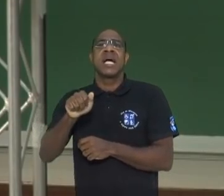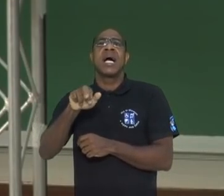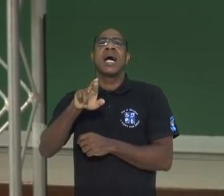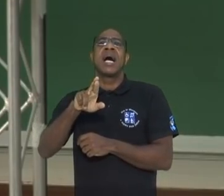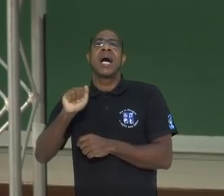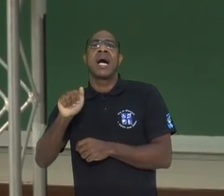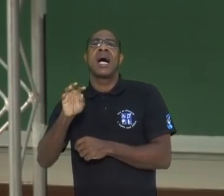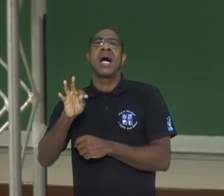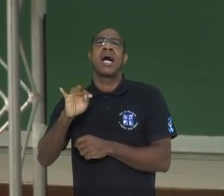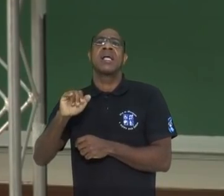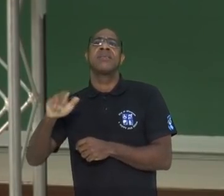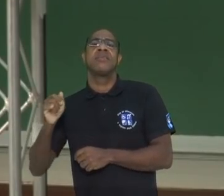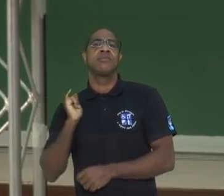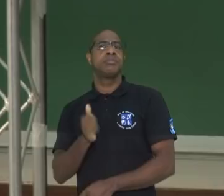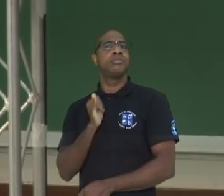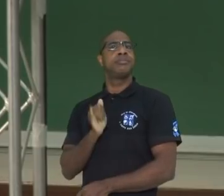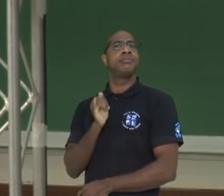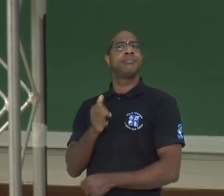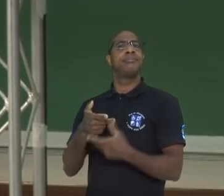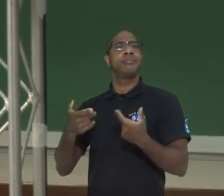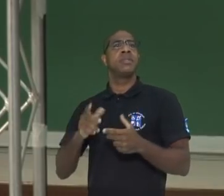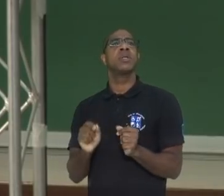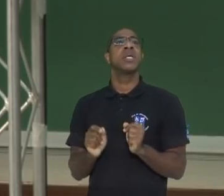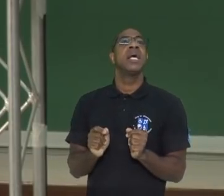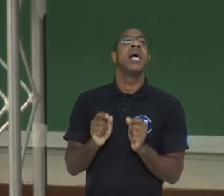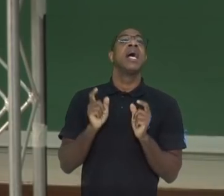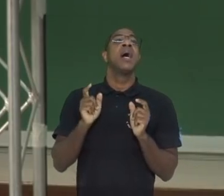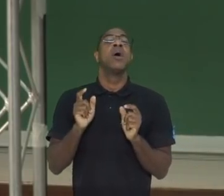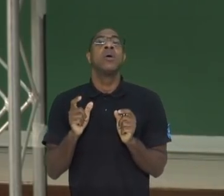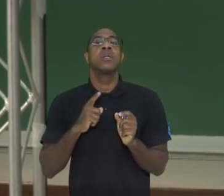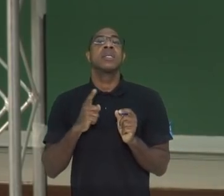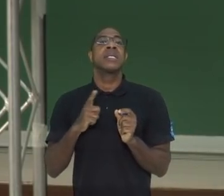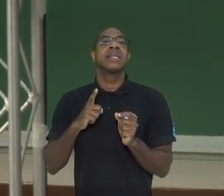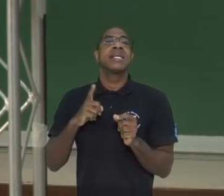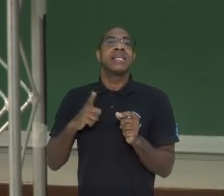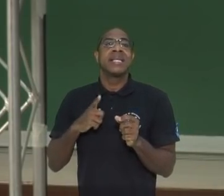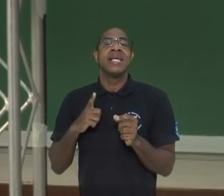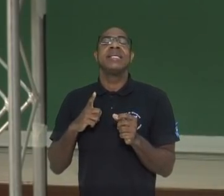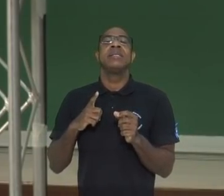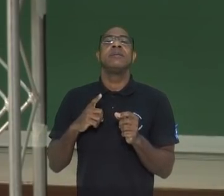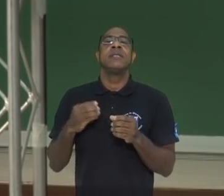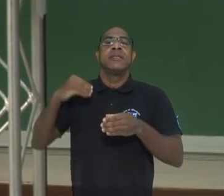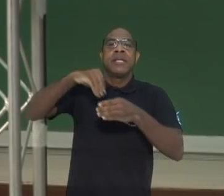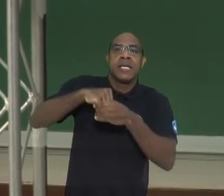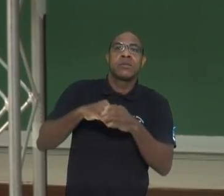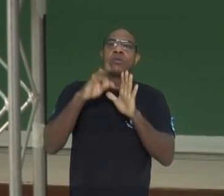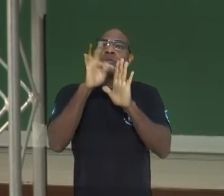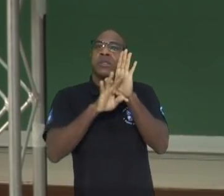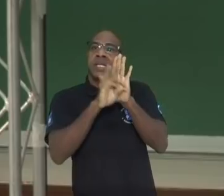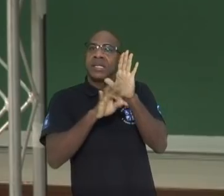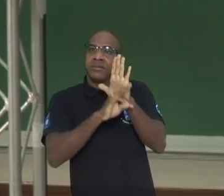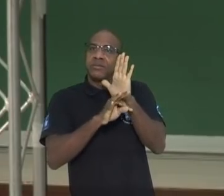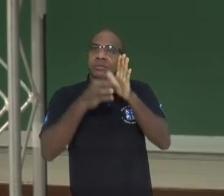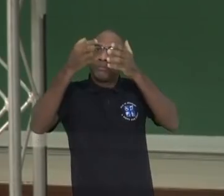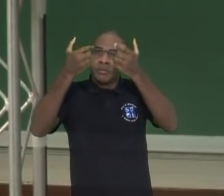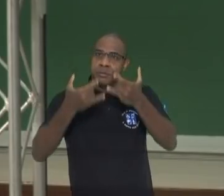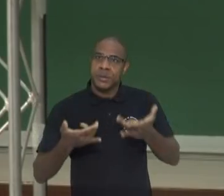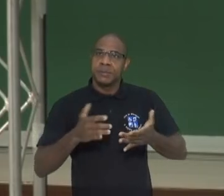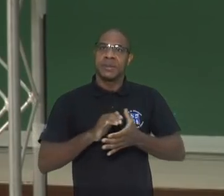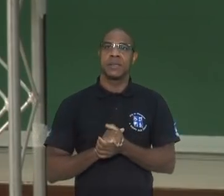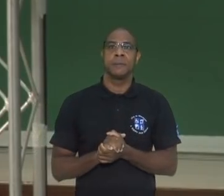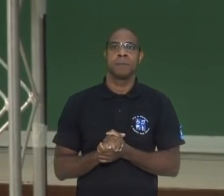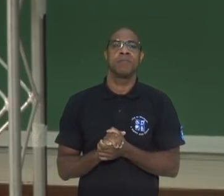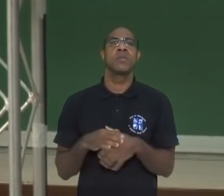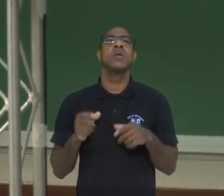narrativos são aqueles elementos que constituem um texto narrativo. O que quer dizer